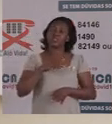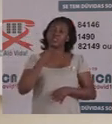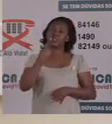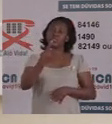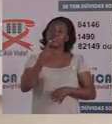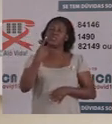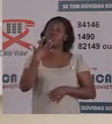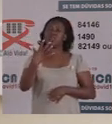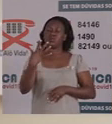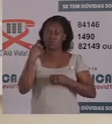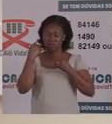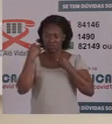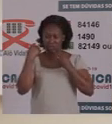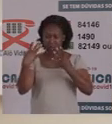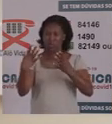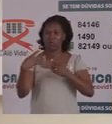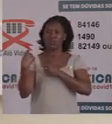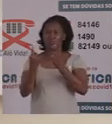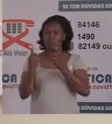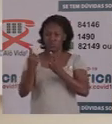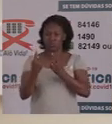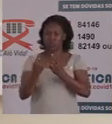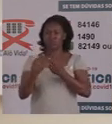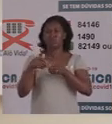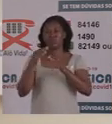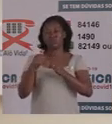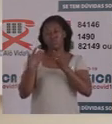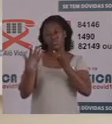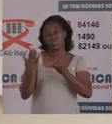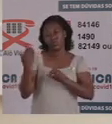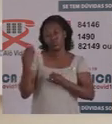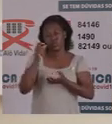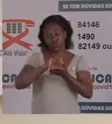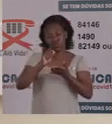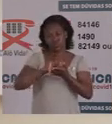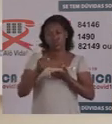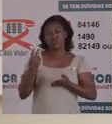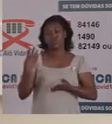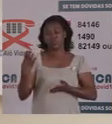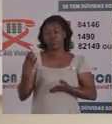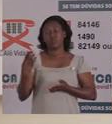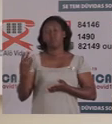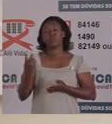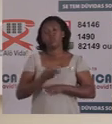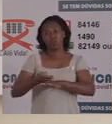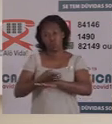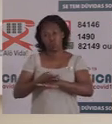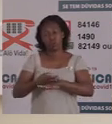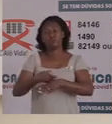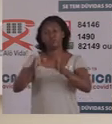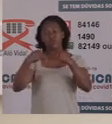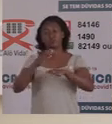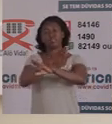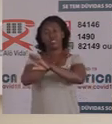casos, dos quais 6 foram registrados nas últimas 24 horas, e a Zâmbia, que tem 167